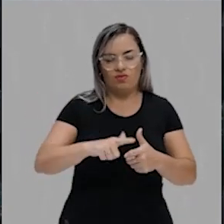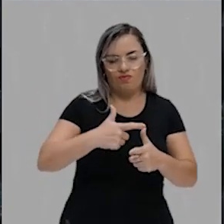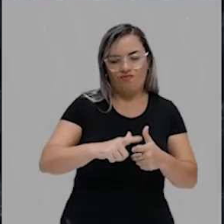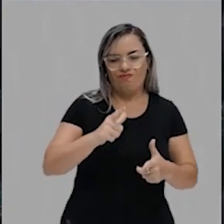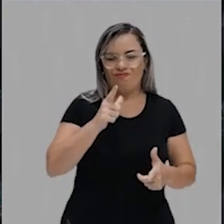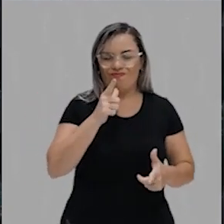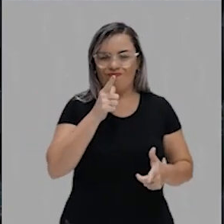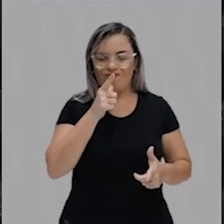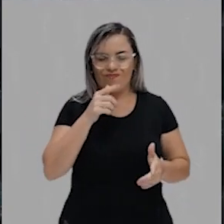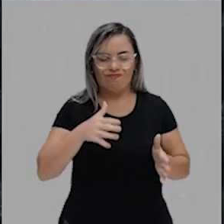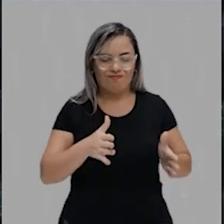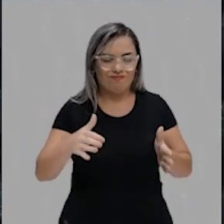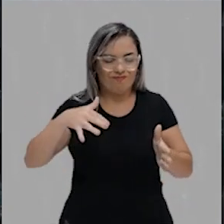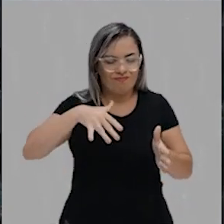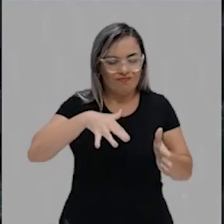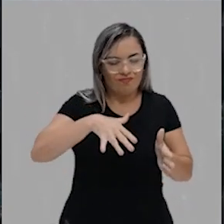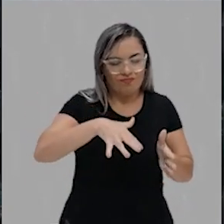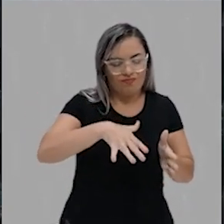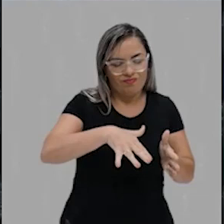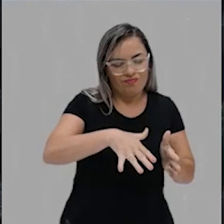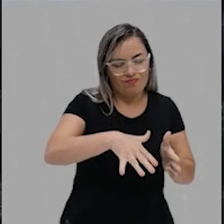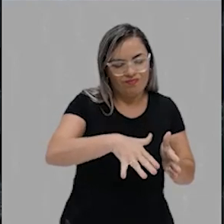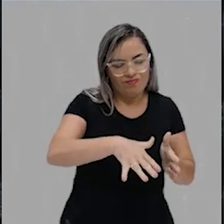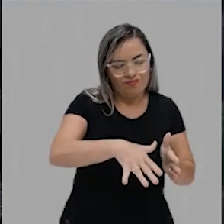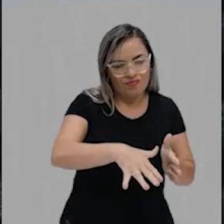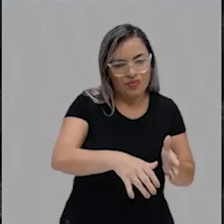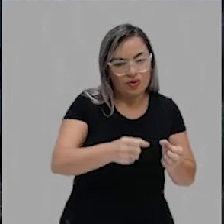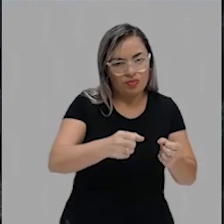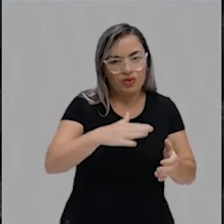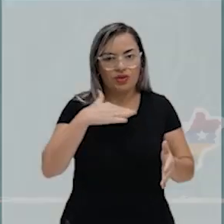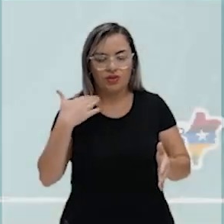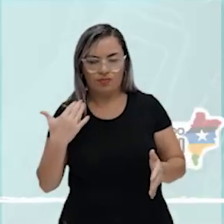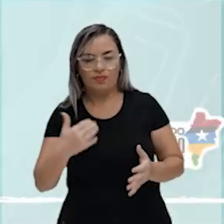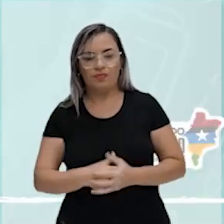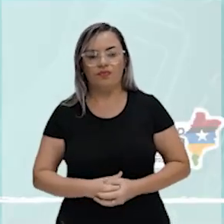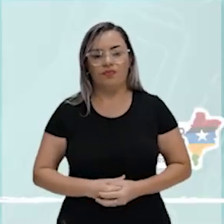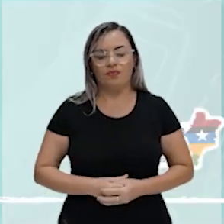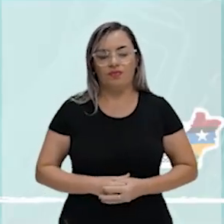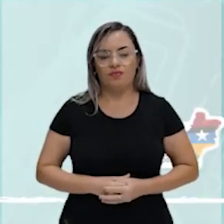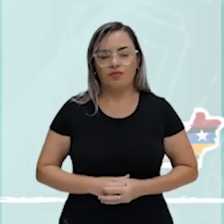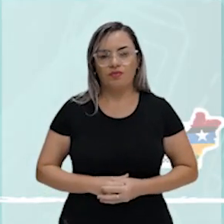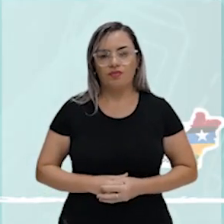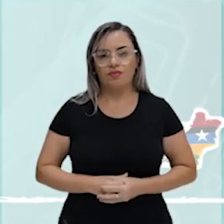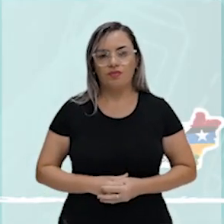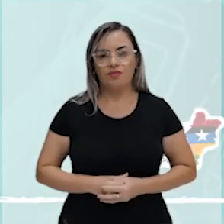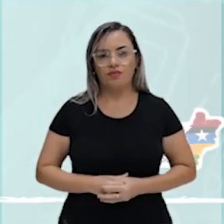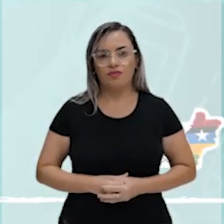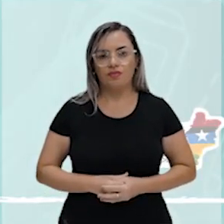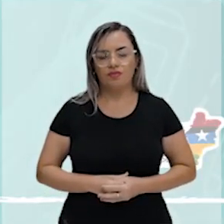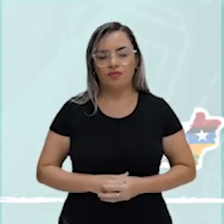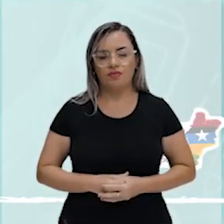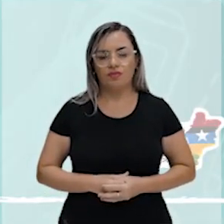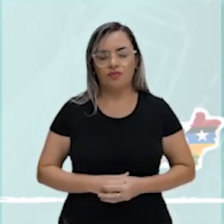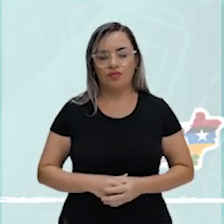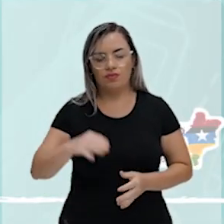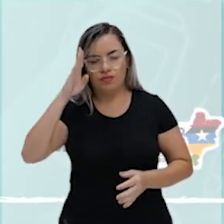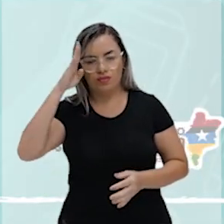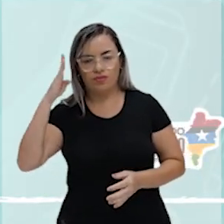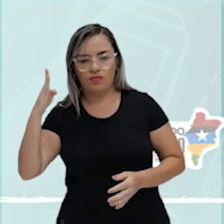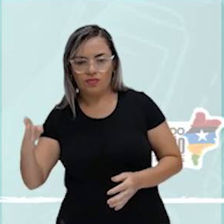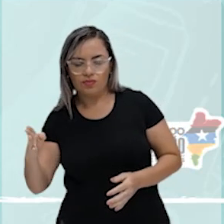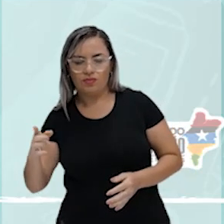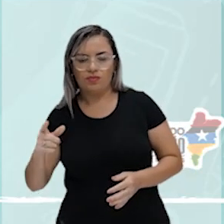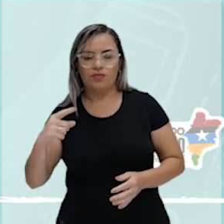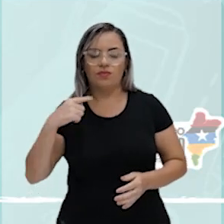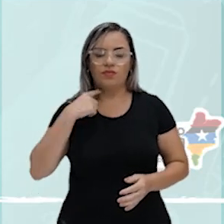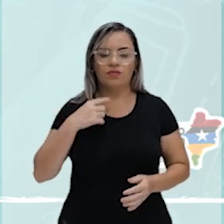vai afetar a vida dos indivíduos que vivem naquele local. Então, uma das principais